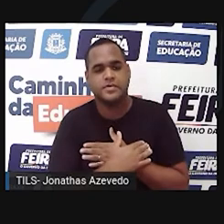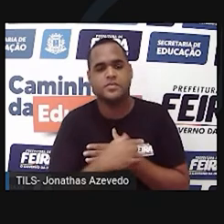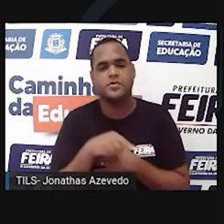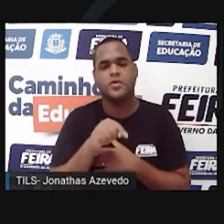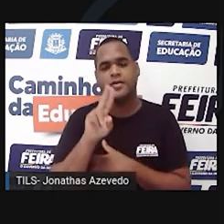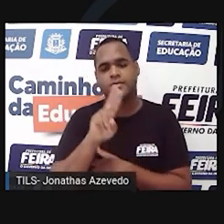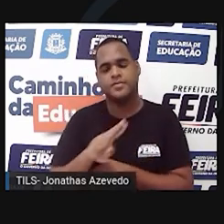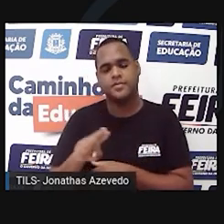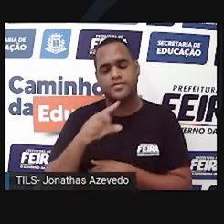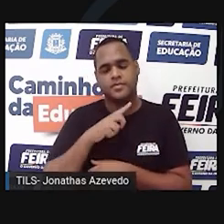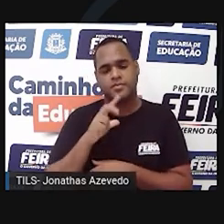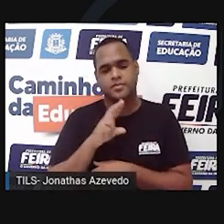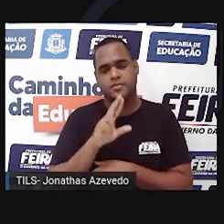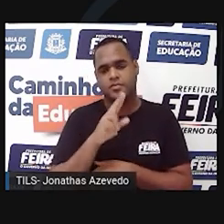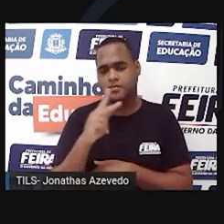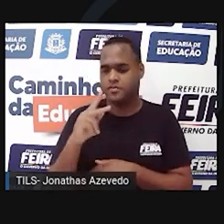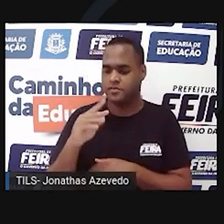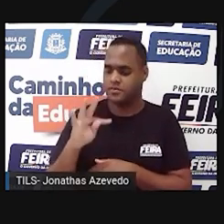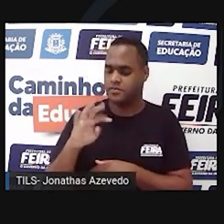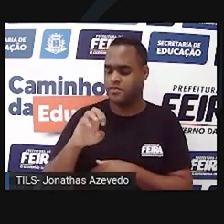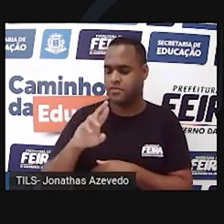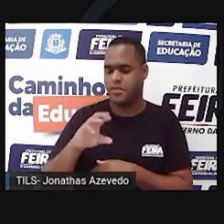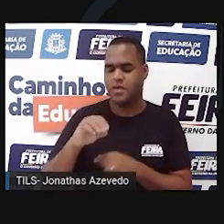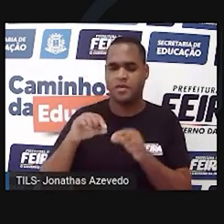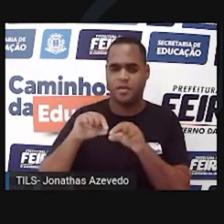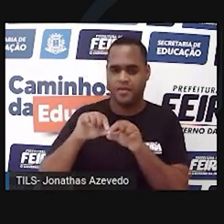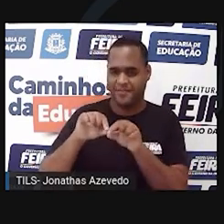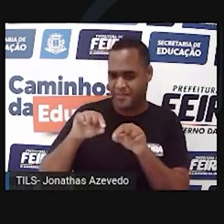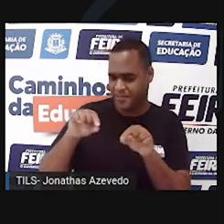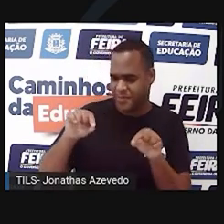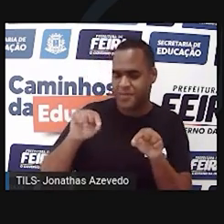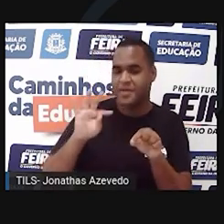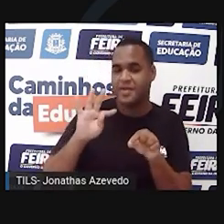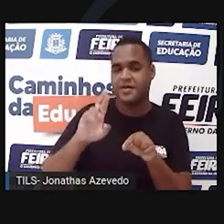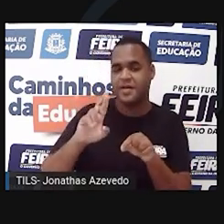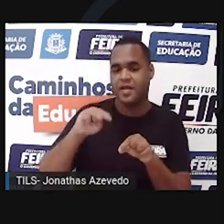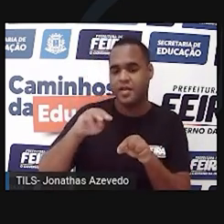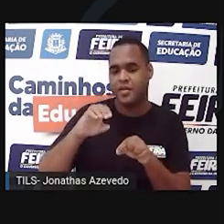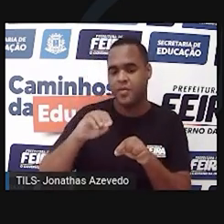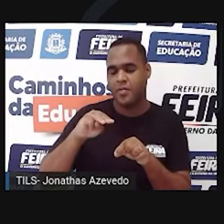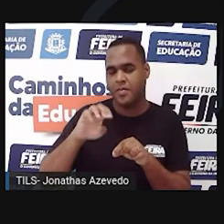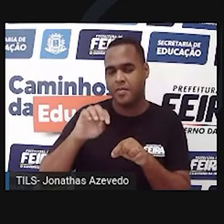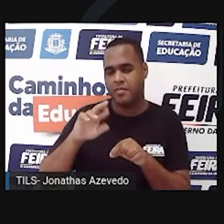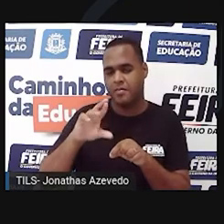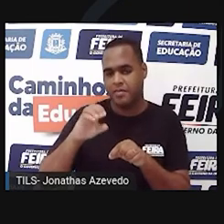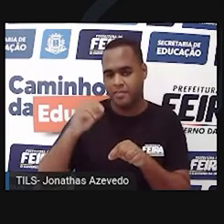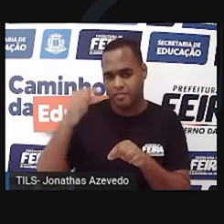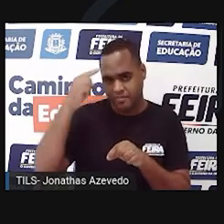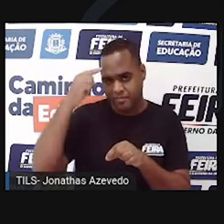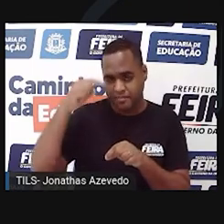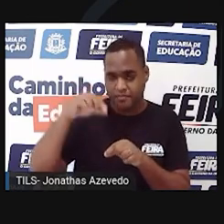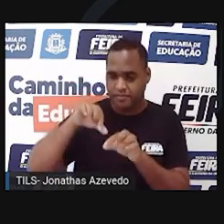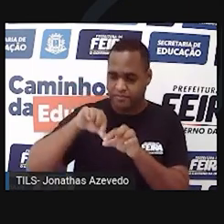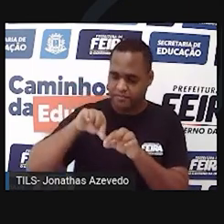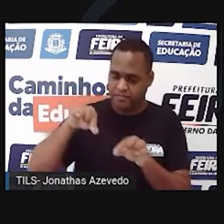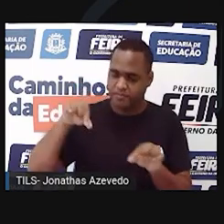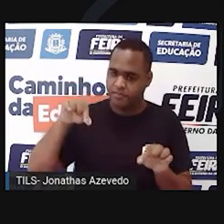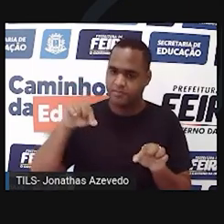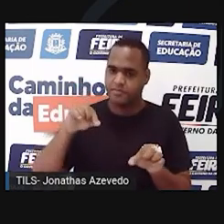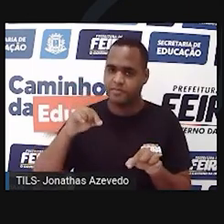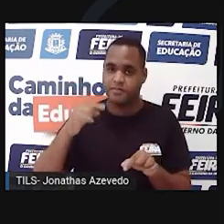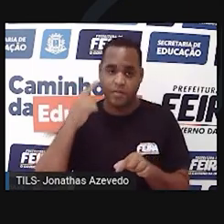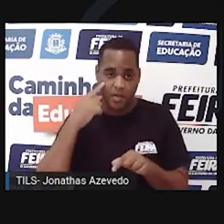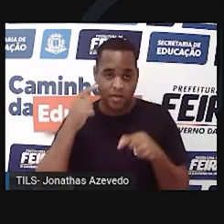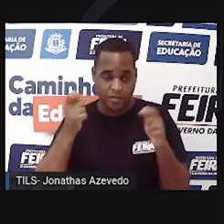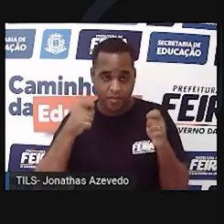que chamamos de termômetro. E esse termômetro ele pode ser configurado de várias maneiras.